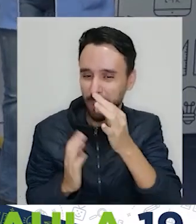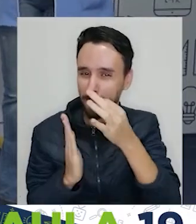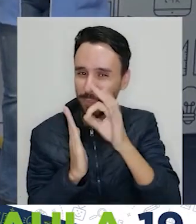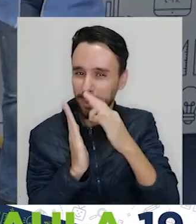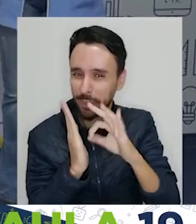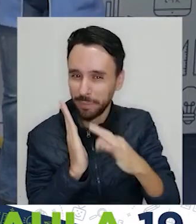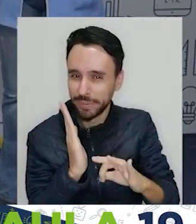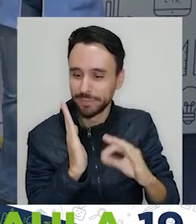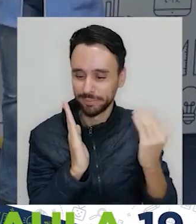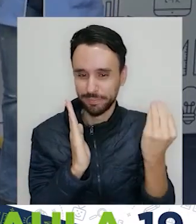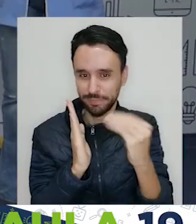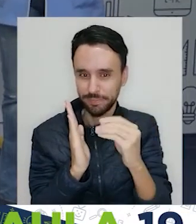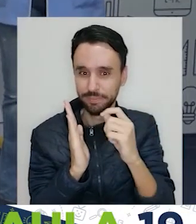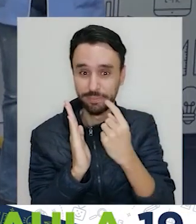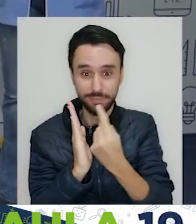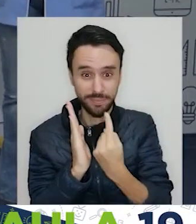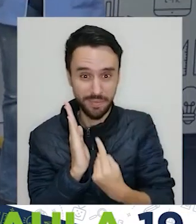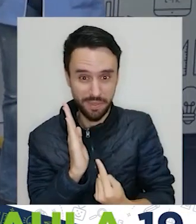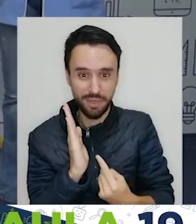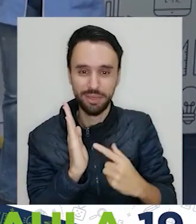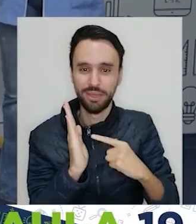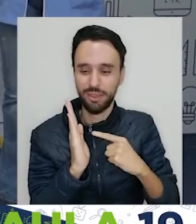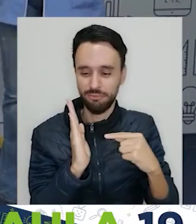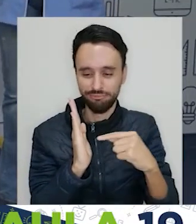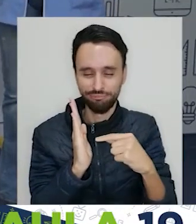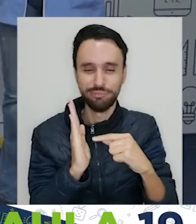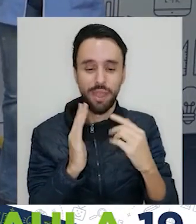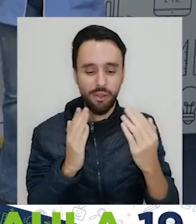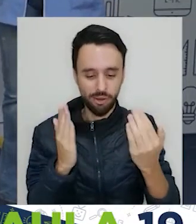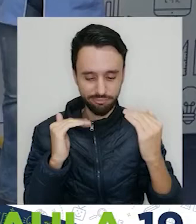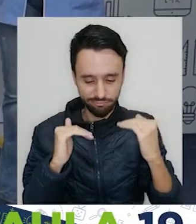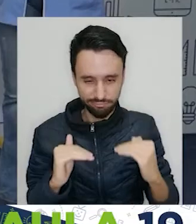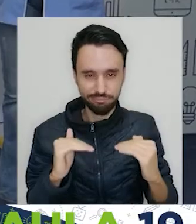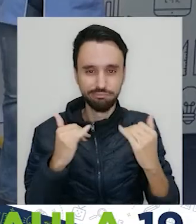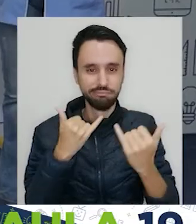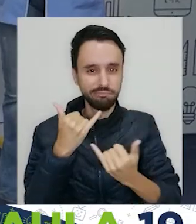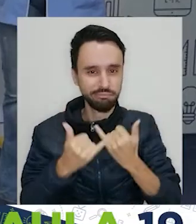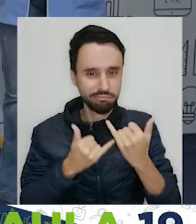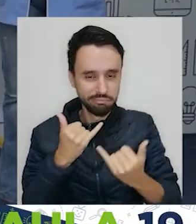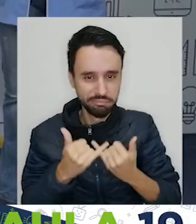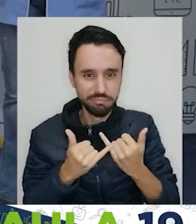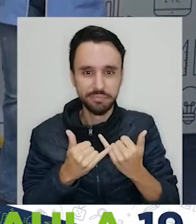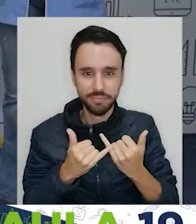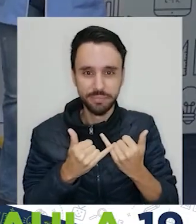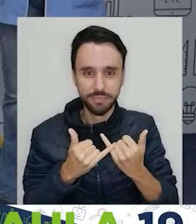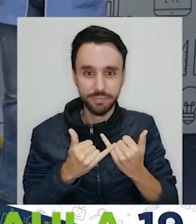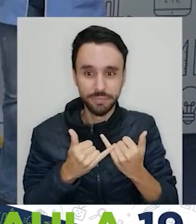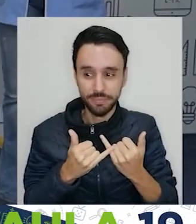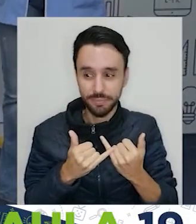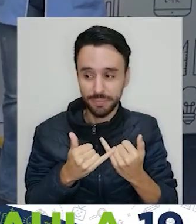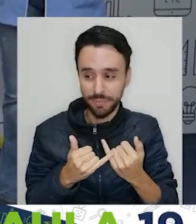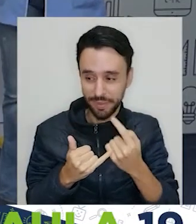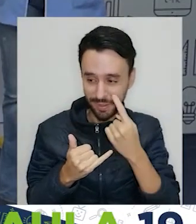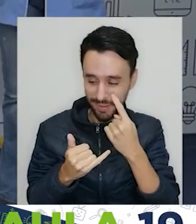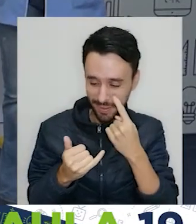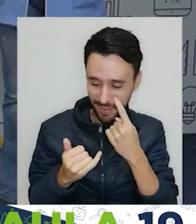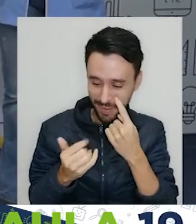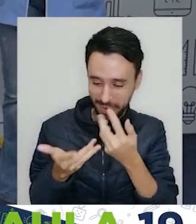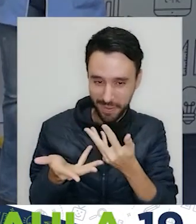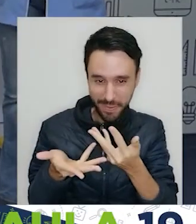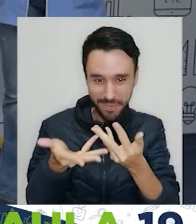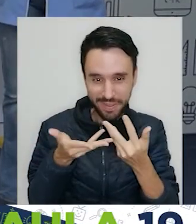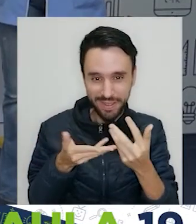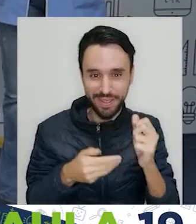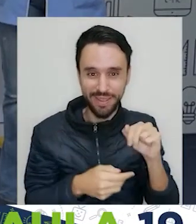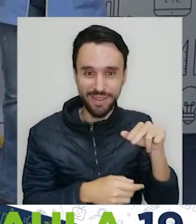e organizado no caderno, nós vamos para o jogo. O Caio está convidando a Ana. Vamos jogar,